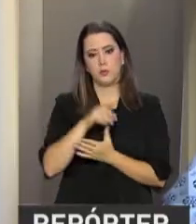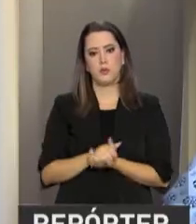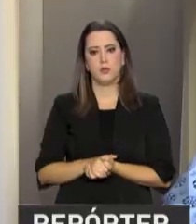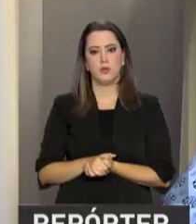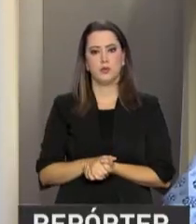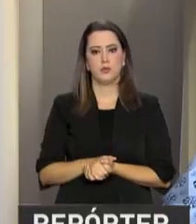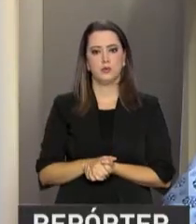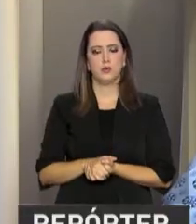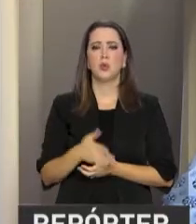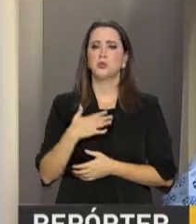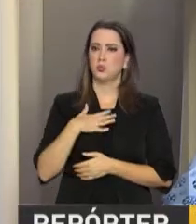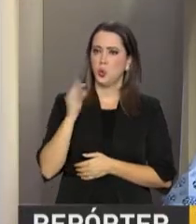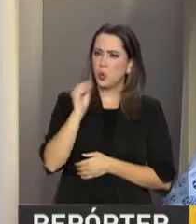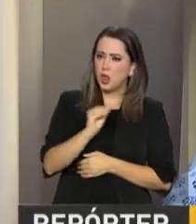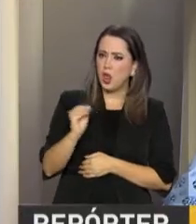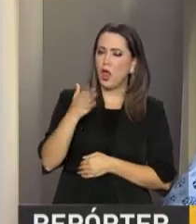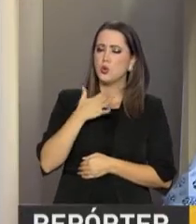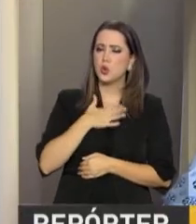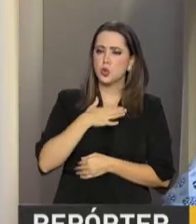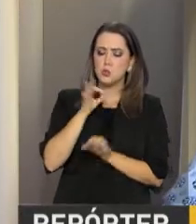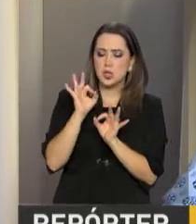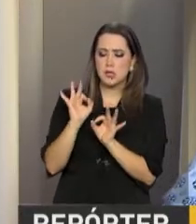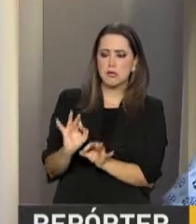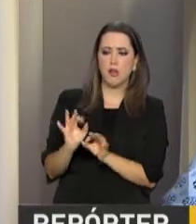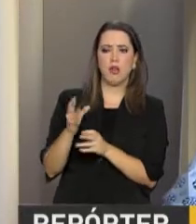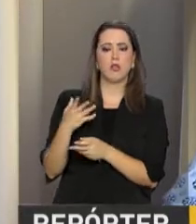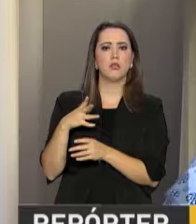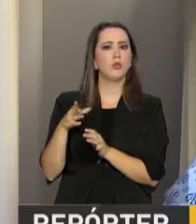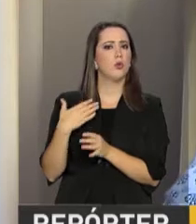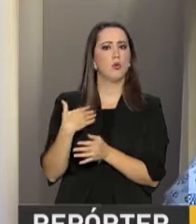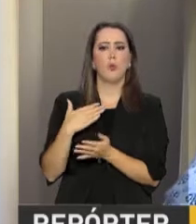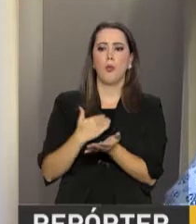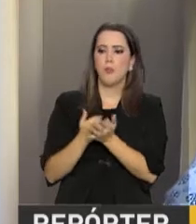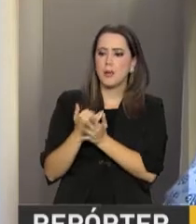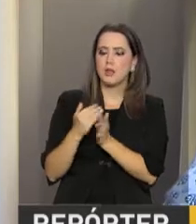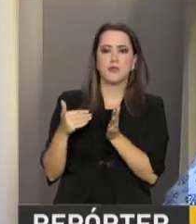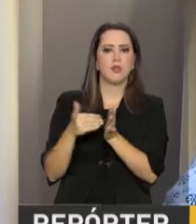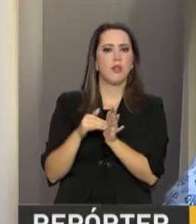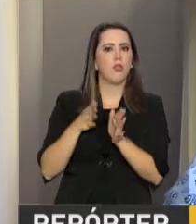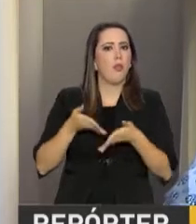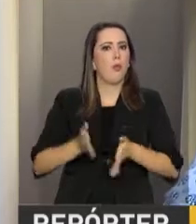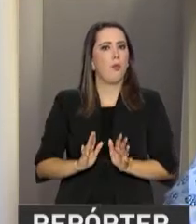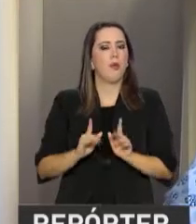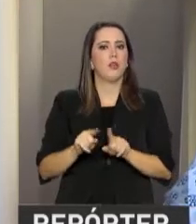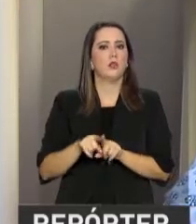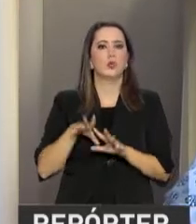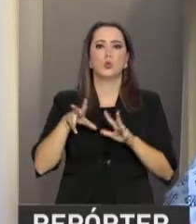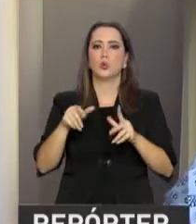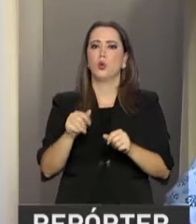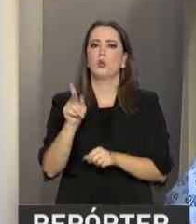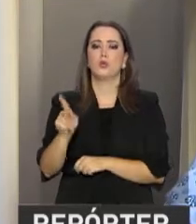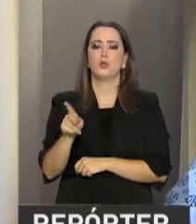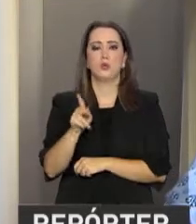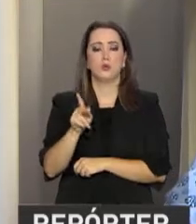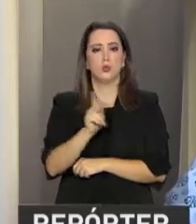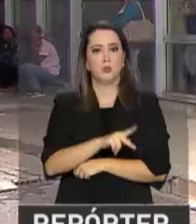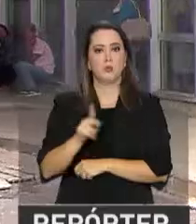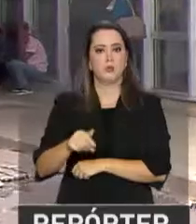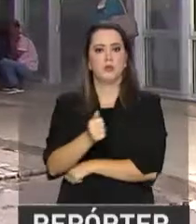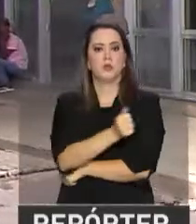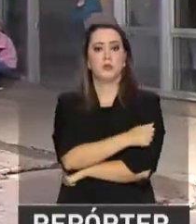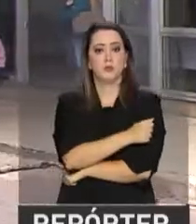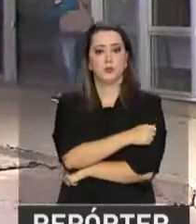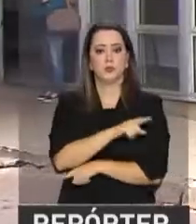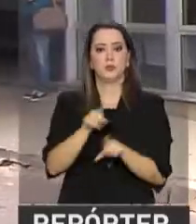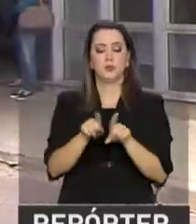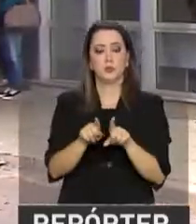atenciosos a do momento até até ganhar tanto os profissionais quanto dos alunos o atendimento foi perfeito